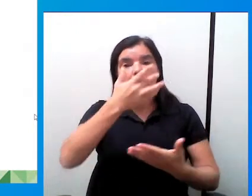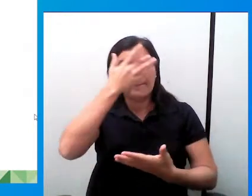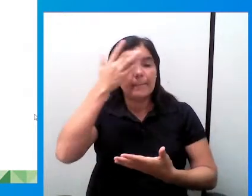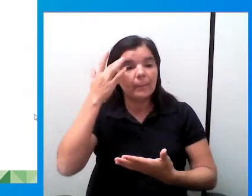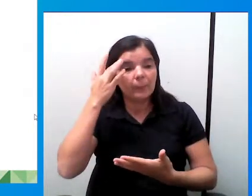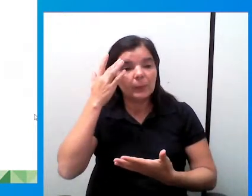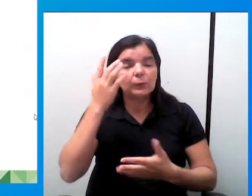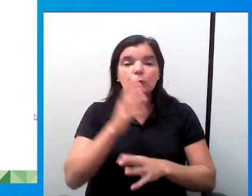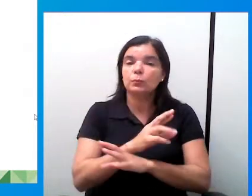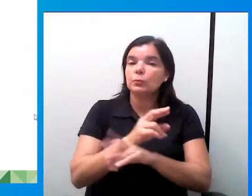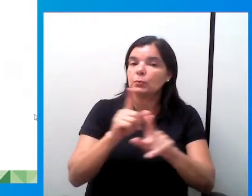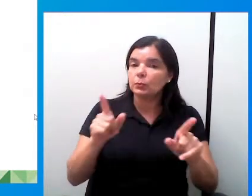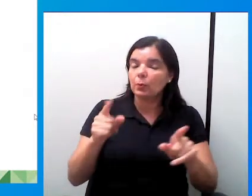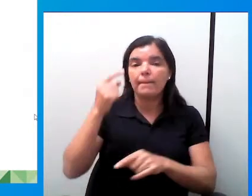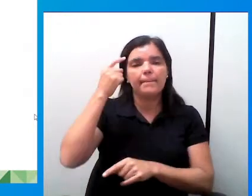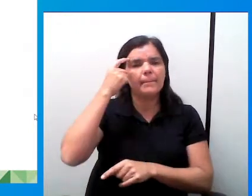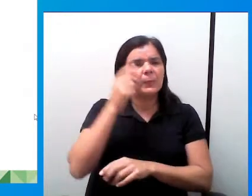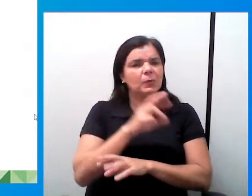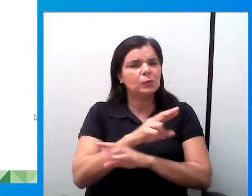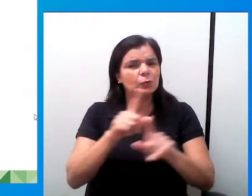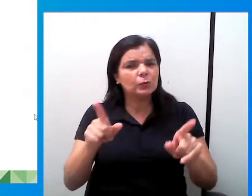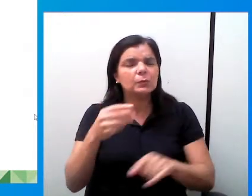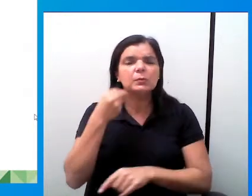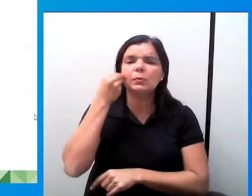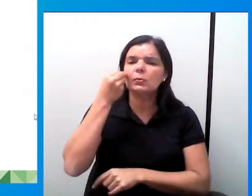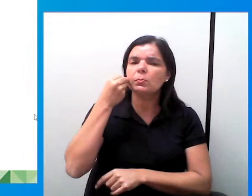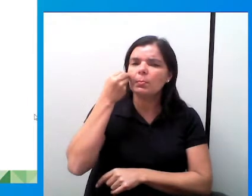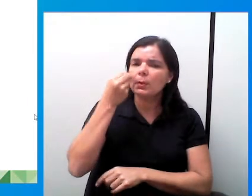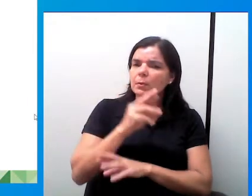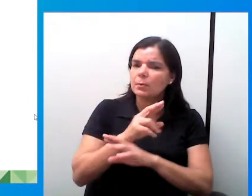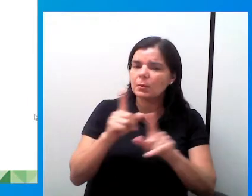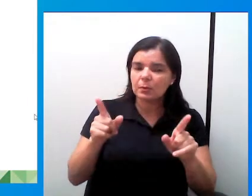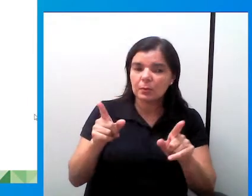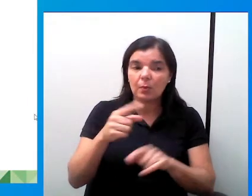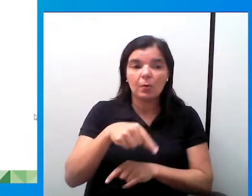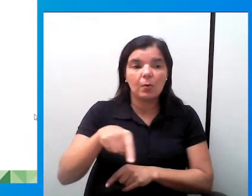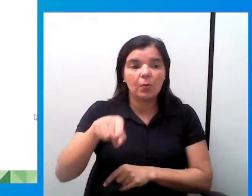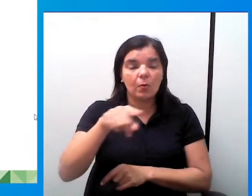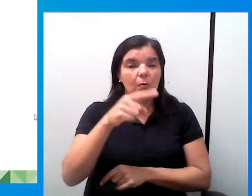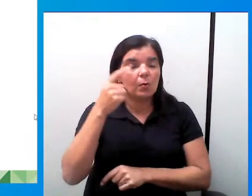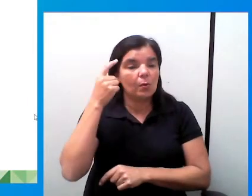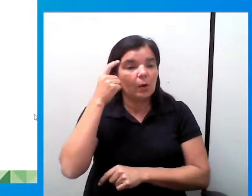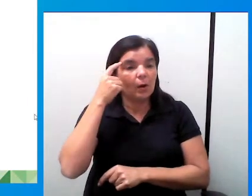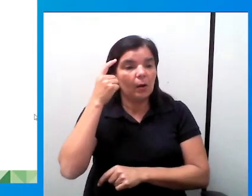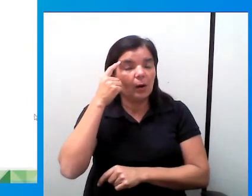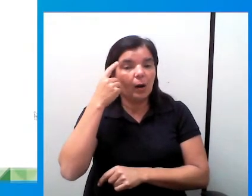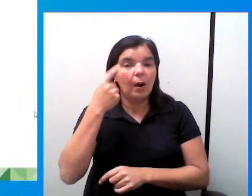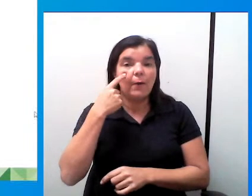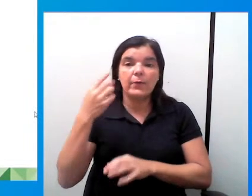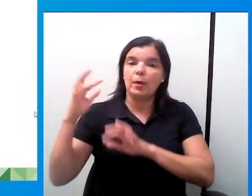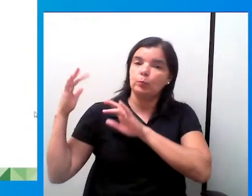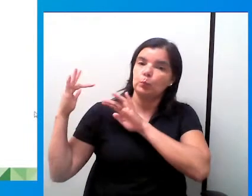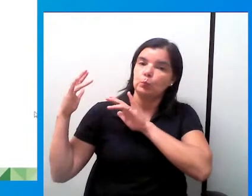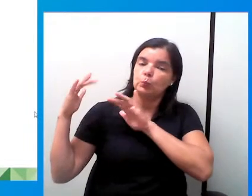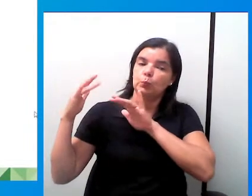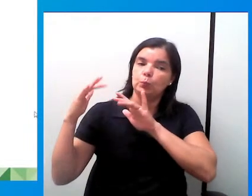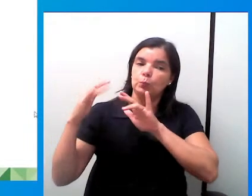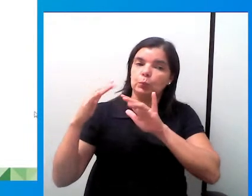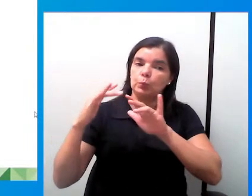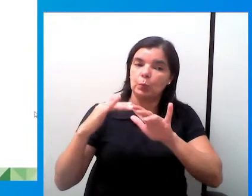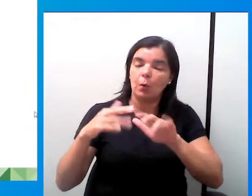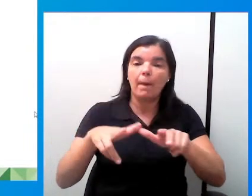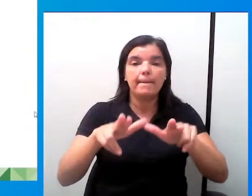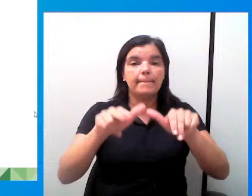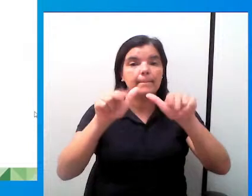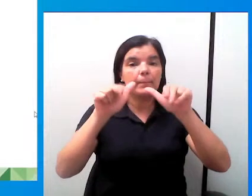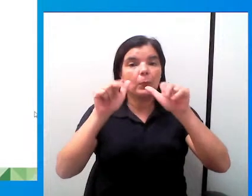são diferentes, pensam diferentes, têm experiências diferentes. Você trazer a ideia da curricularização para um docente que